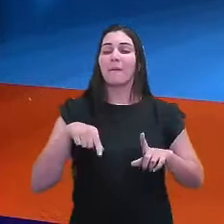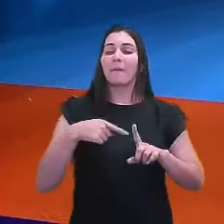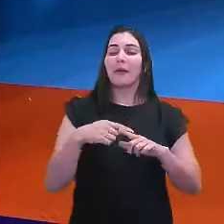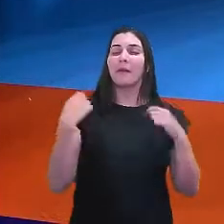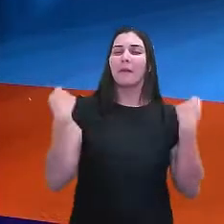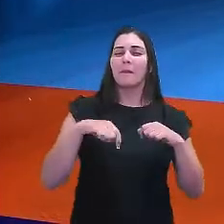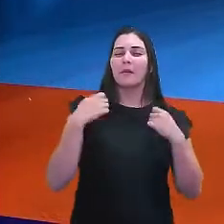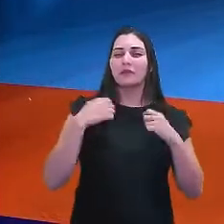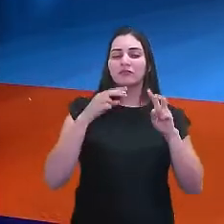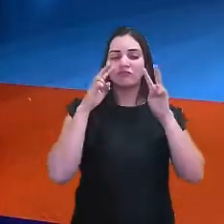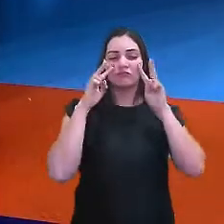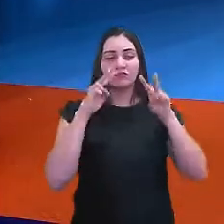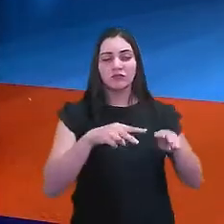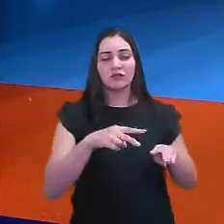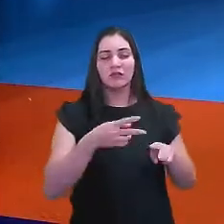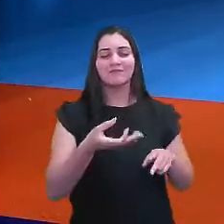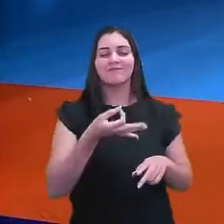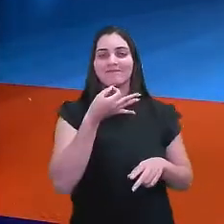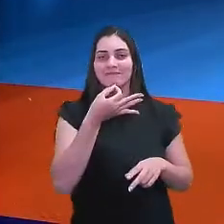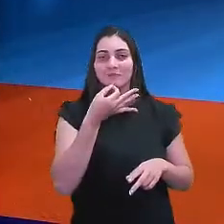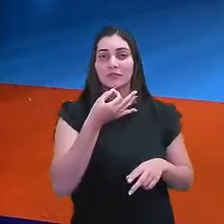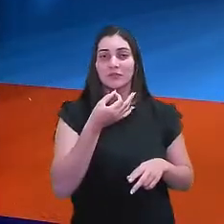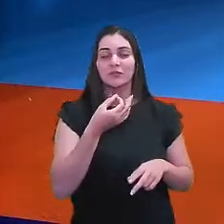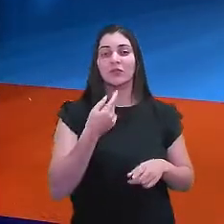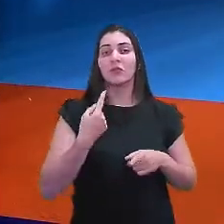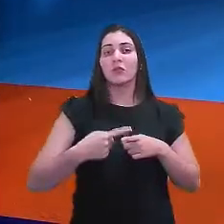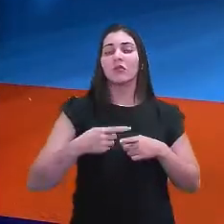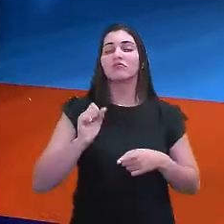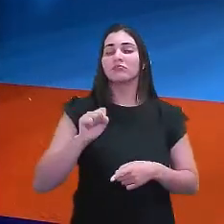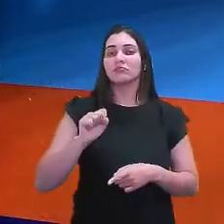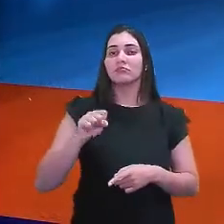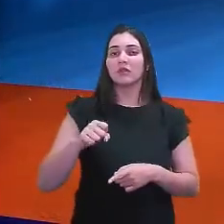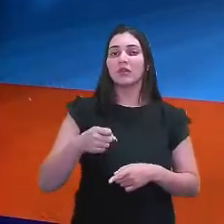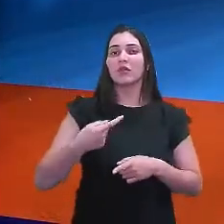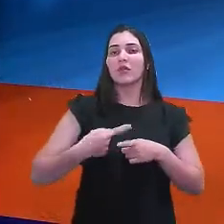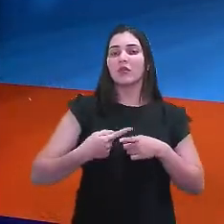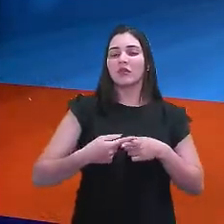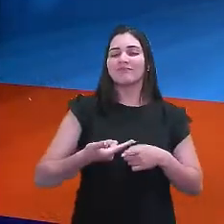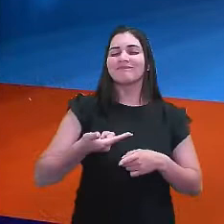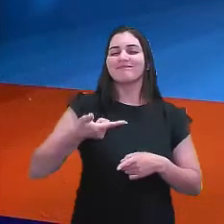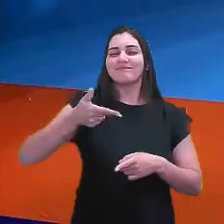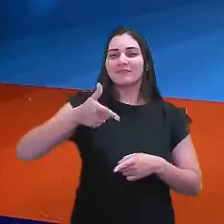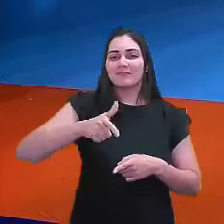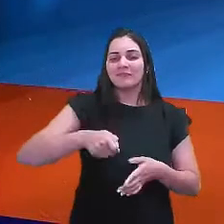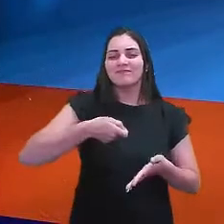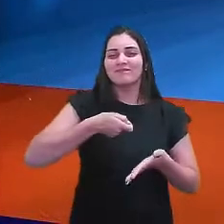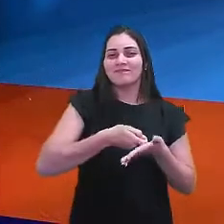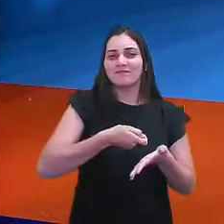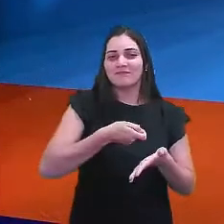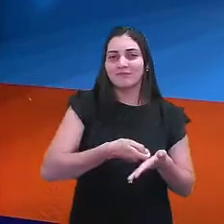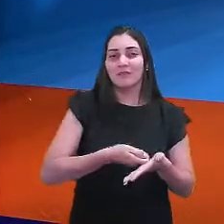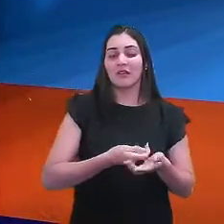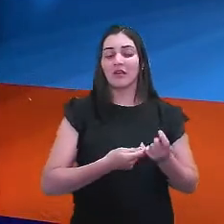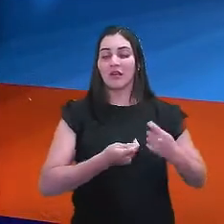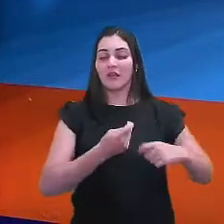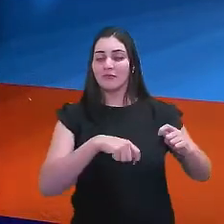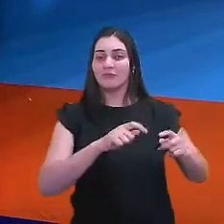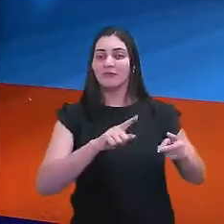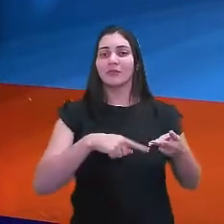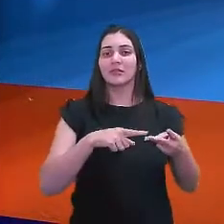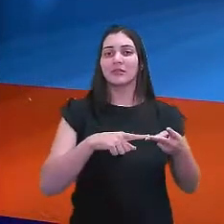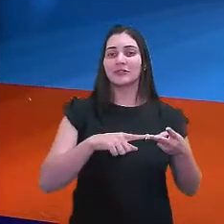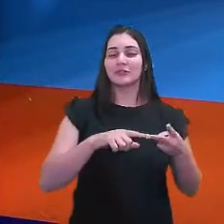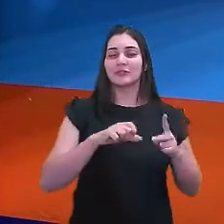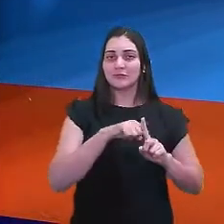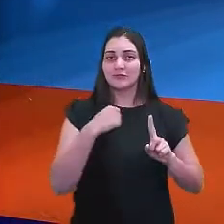olhar crítico e reflexivo com relação a isso, sim. Porque mais uma vez, gente, de forma redundante, insistente, questões econômicas, sociais e de